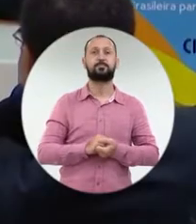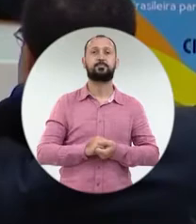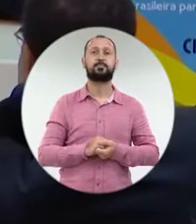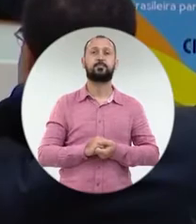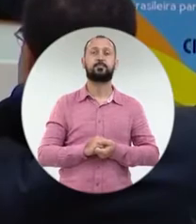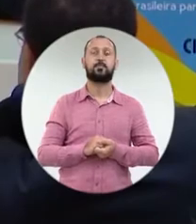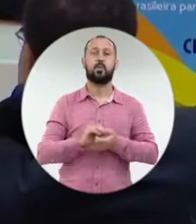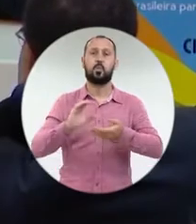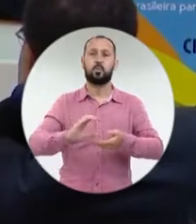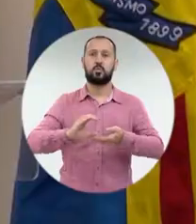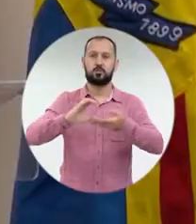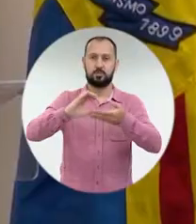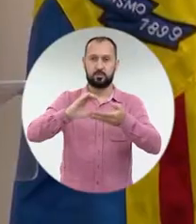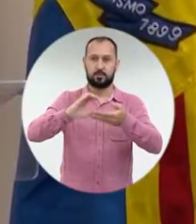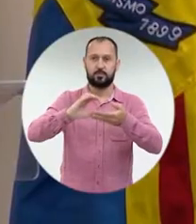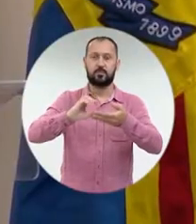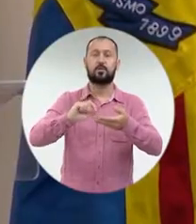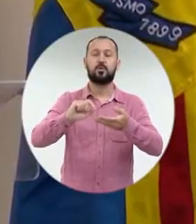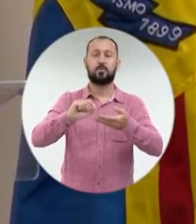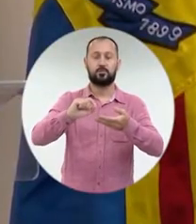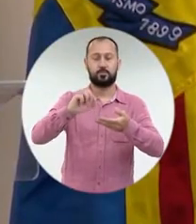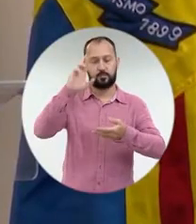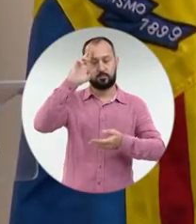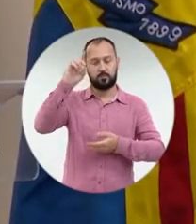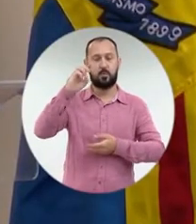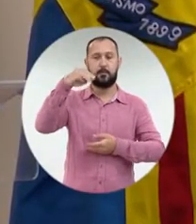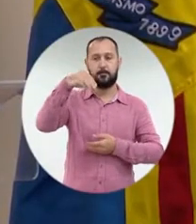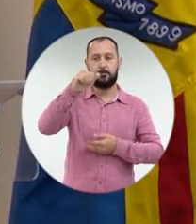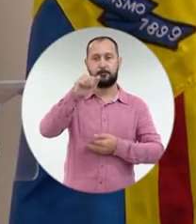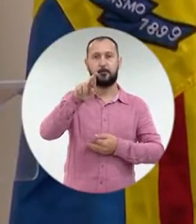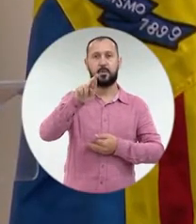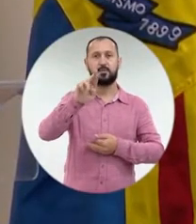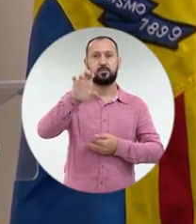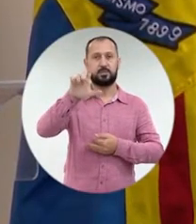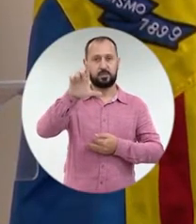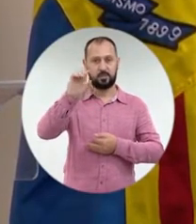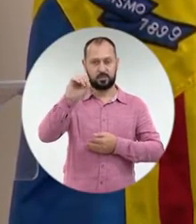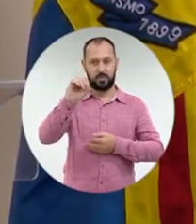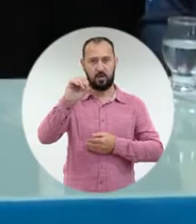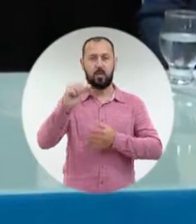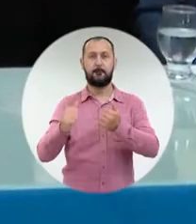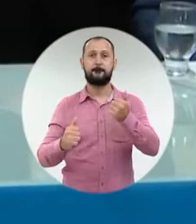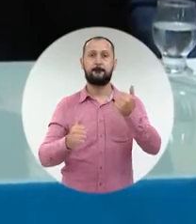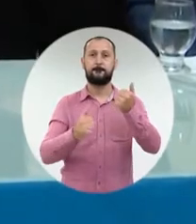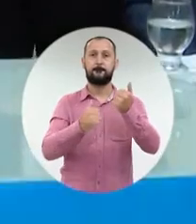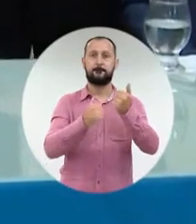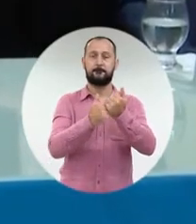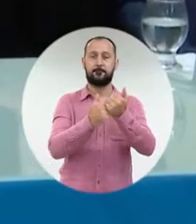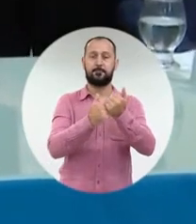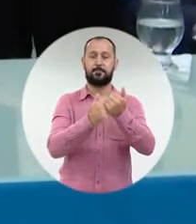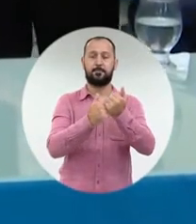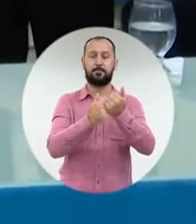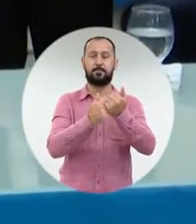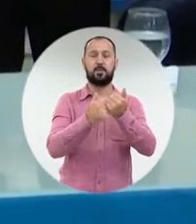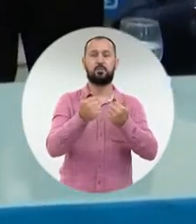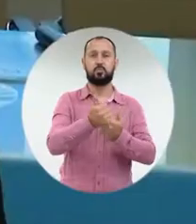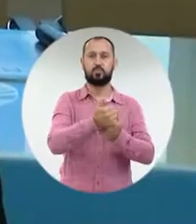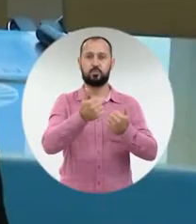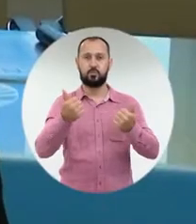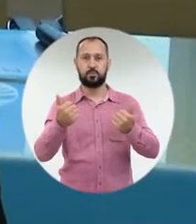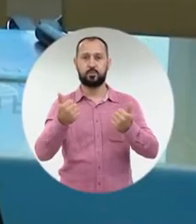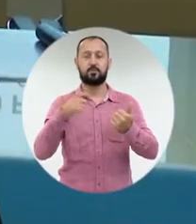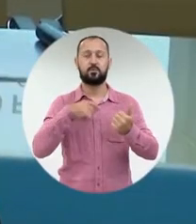Atualmente, o Conselho é presidido pelo reitor da UFMS, Marcelo Santos Turini, e apoiado pelo